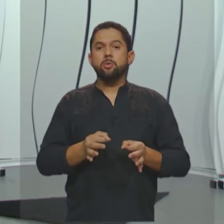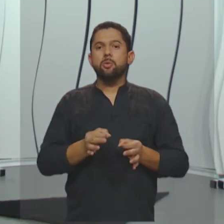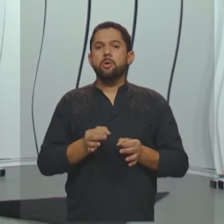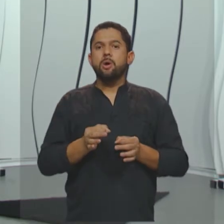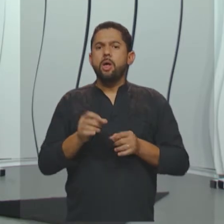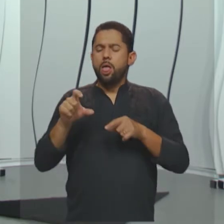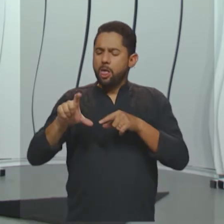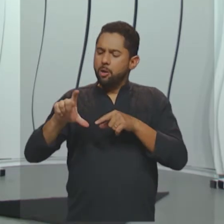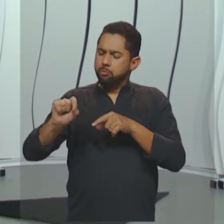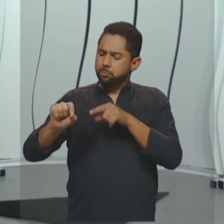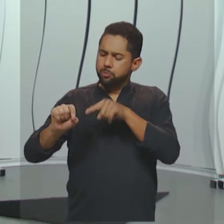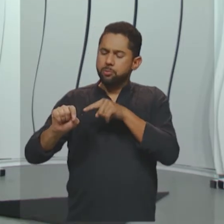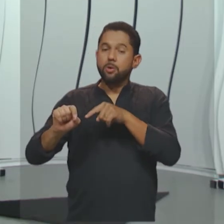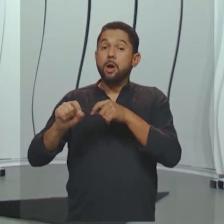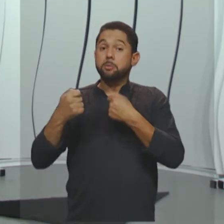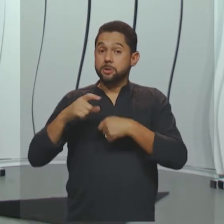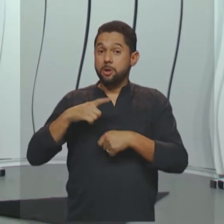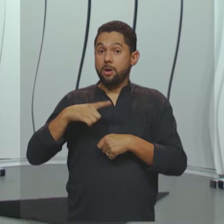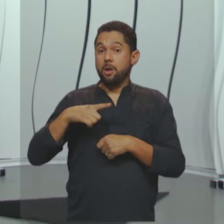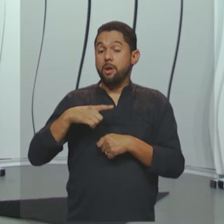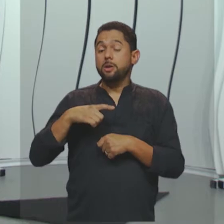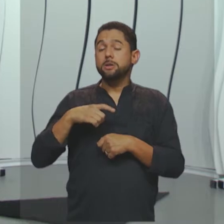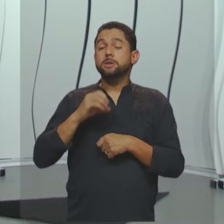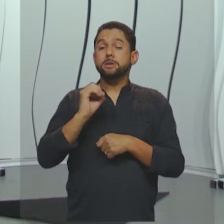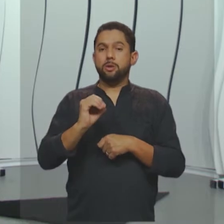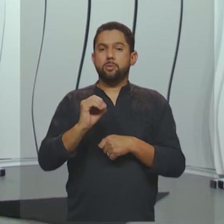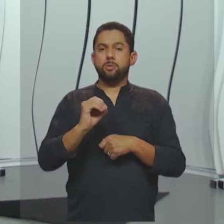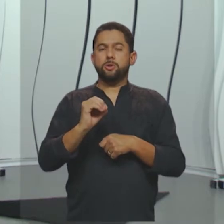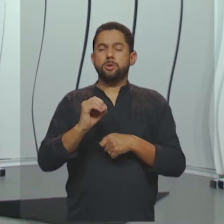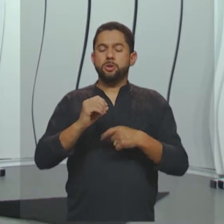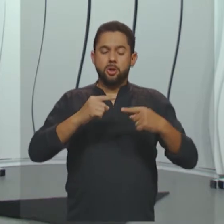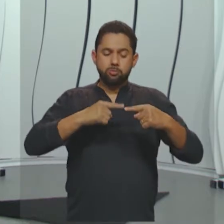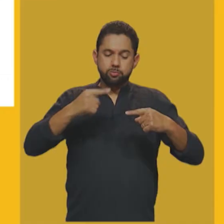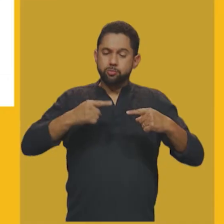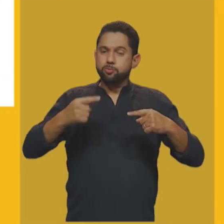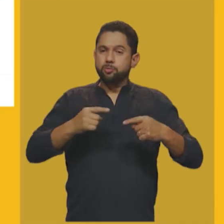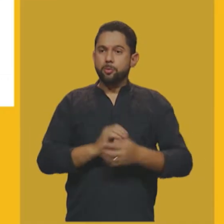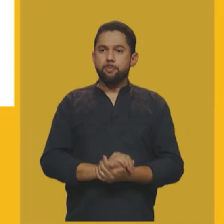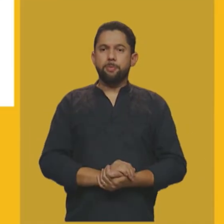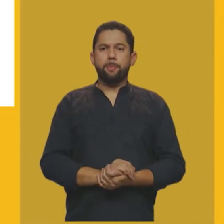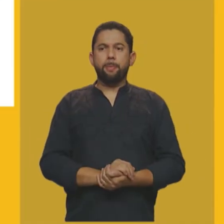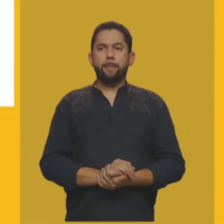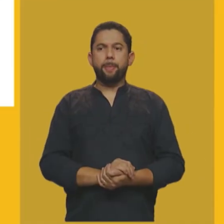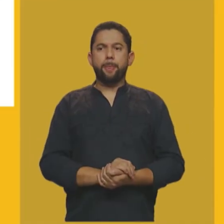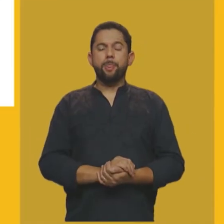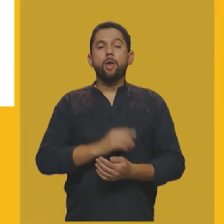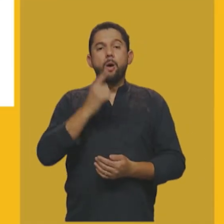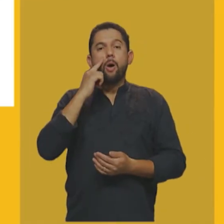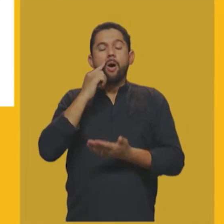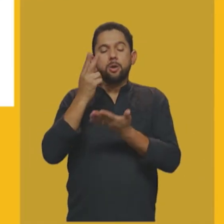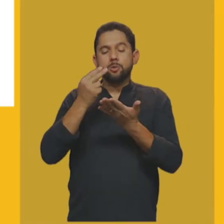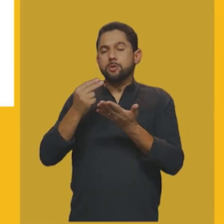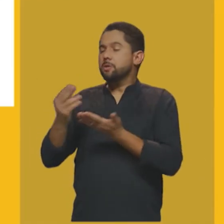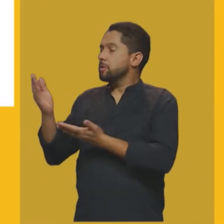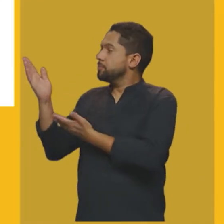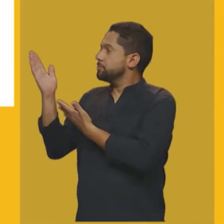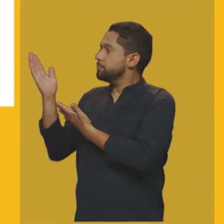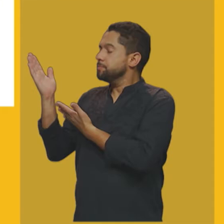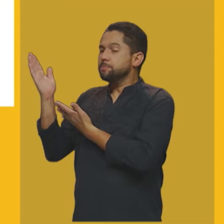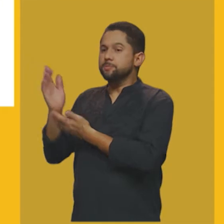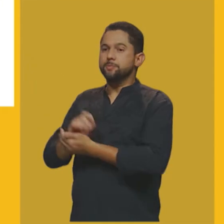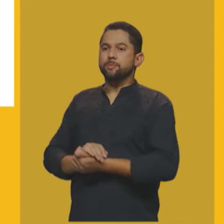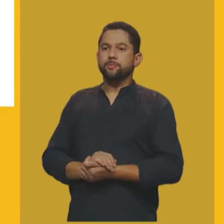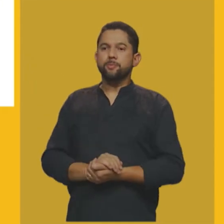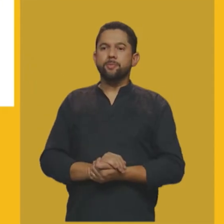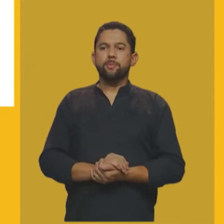ter resistência nula. Veja bem um exemplo aqui de ligação de um amperímetro. Bom, eu